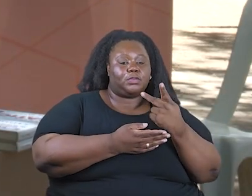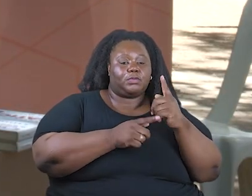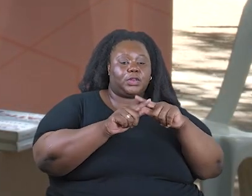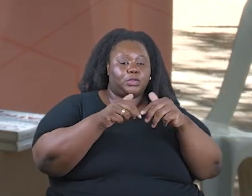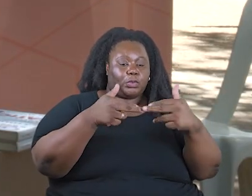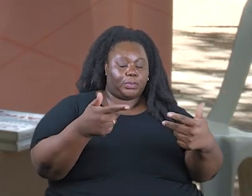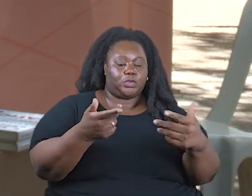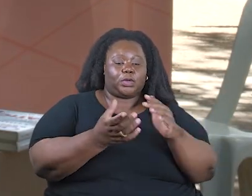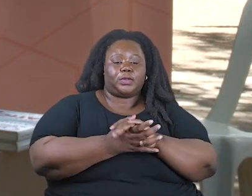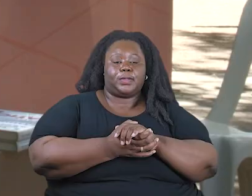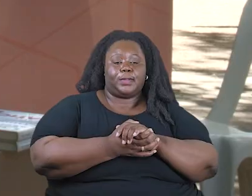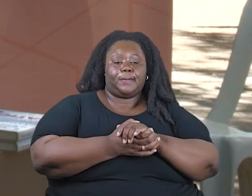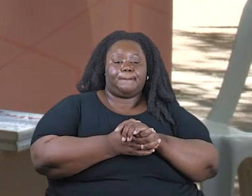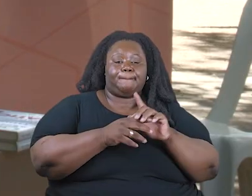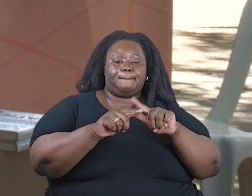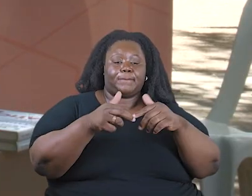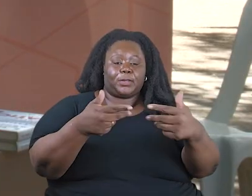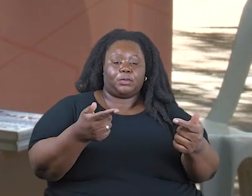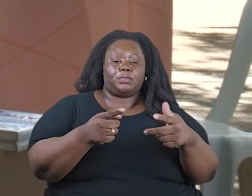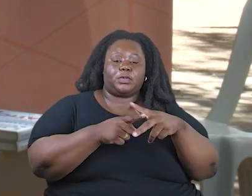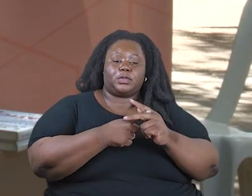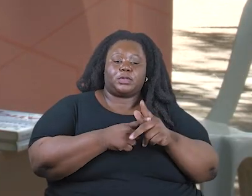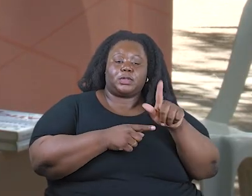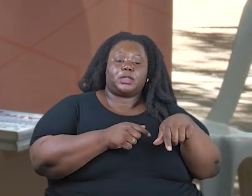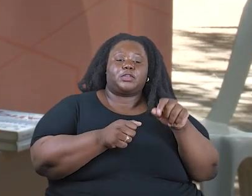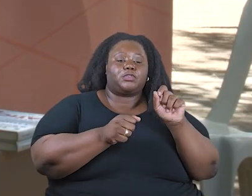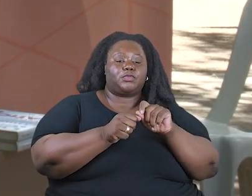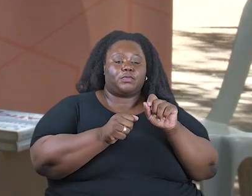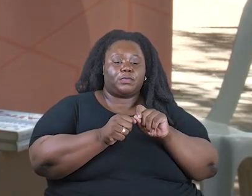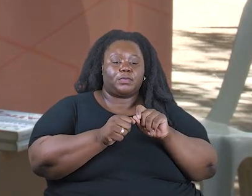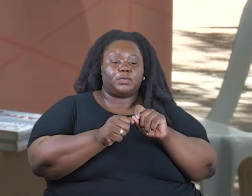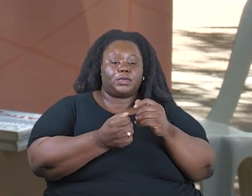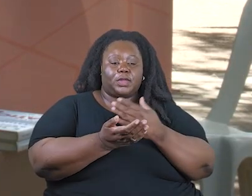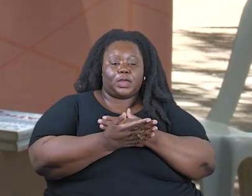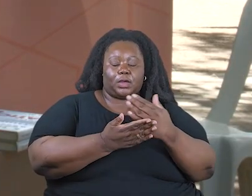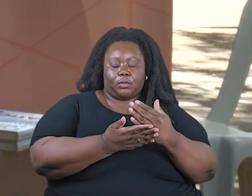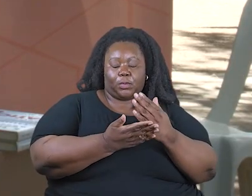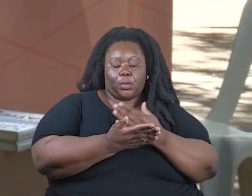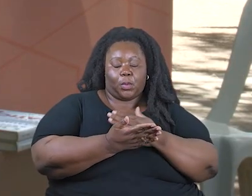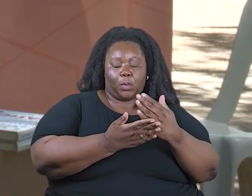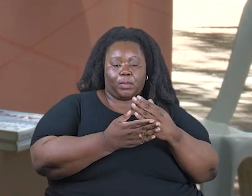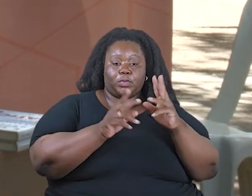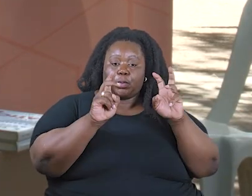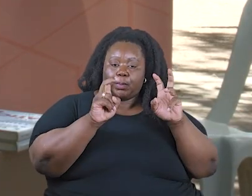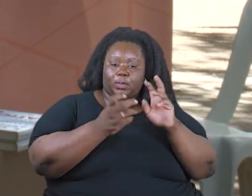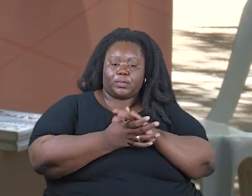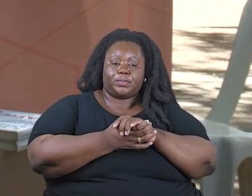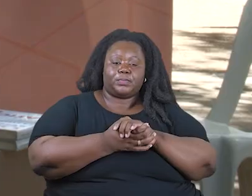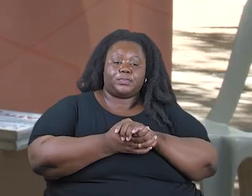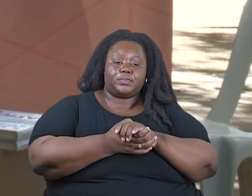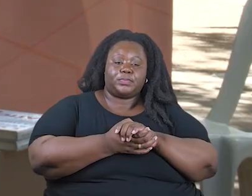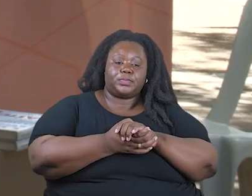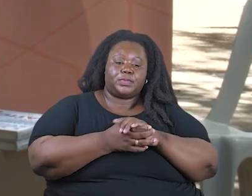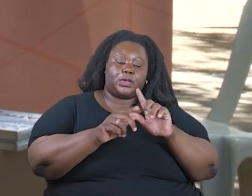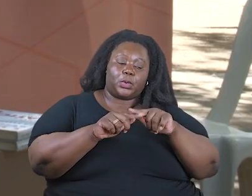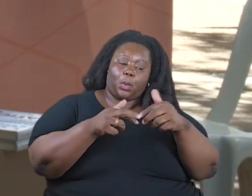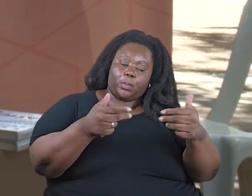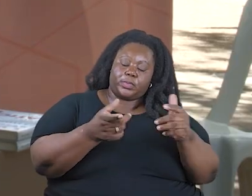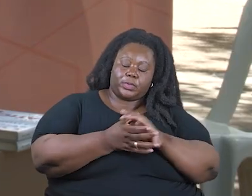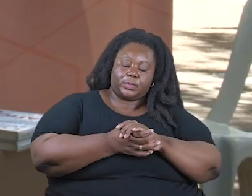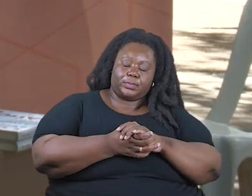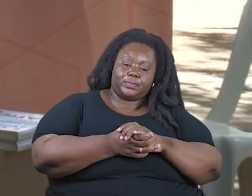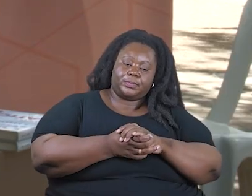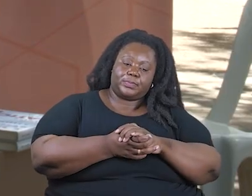de objetos. Né? Os objetos em edição, que é a origem do múltiplo. Né? O próprio